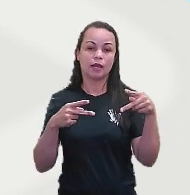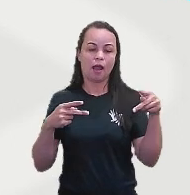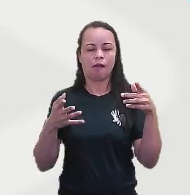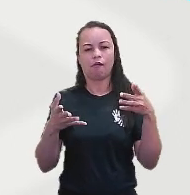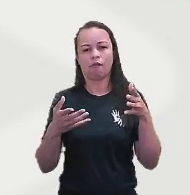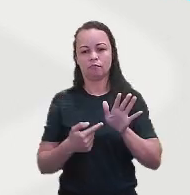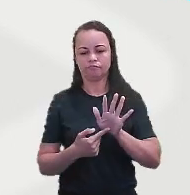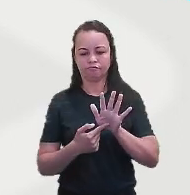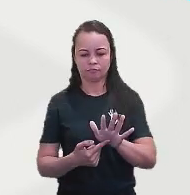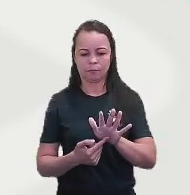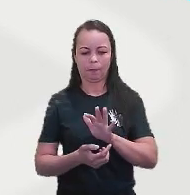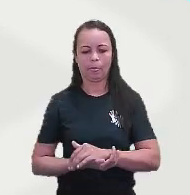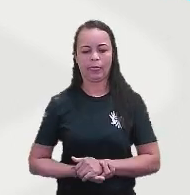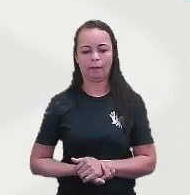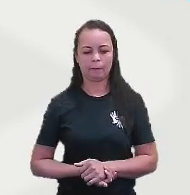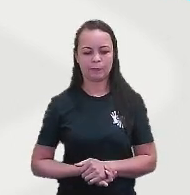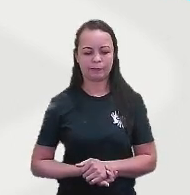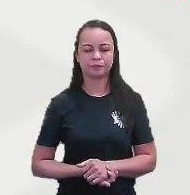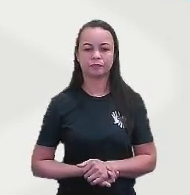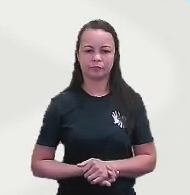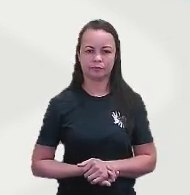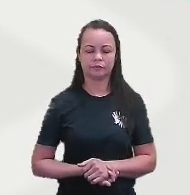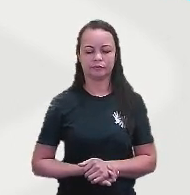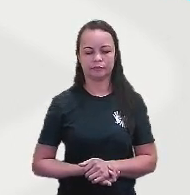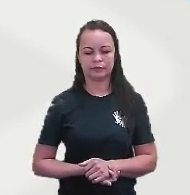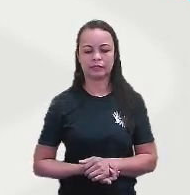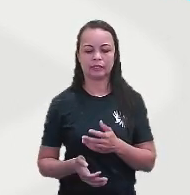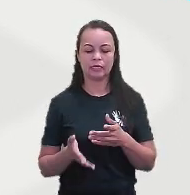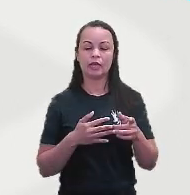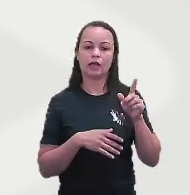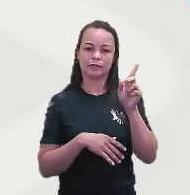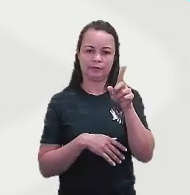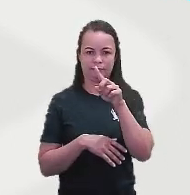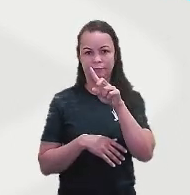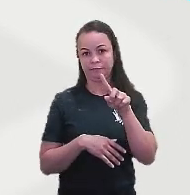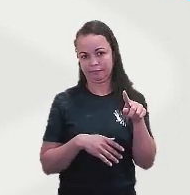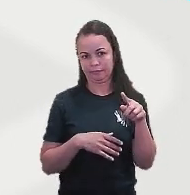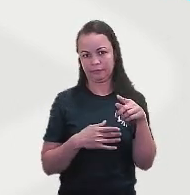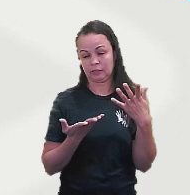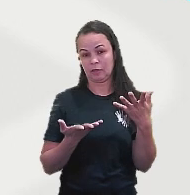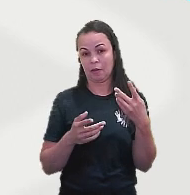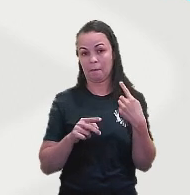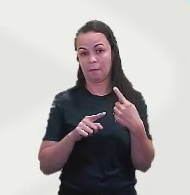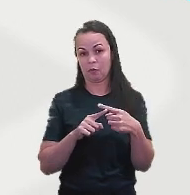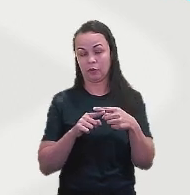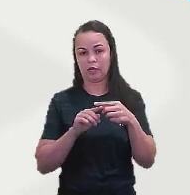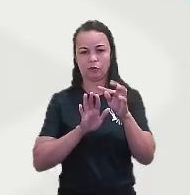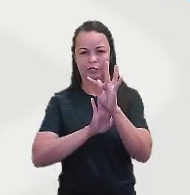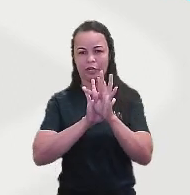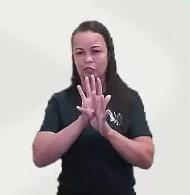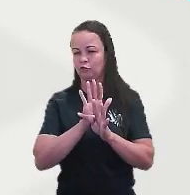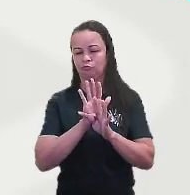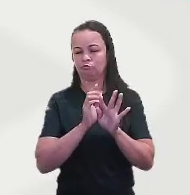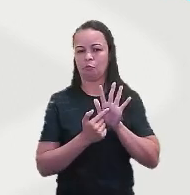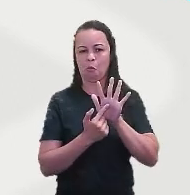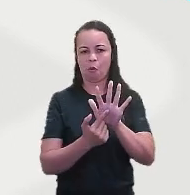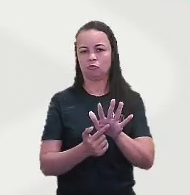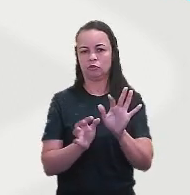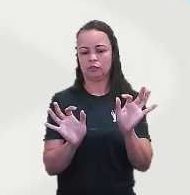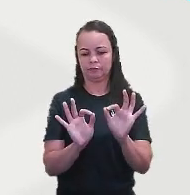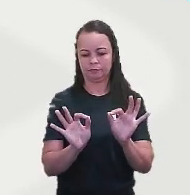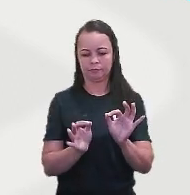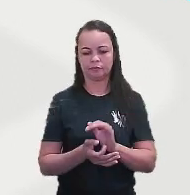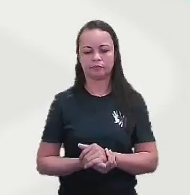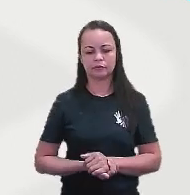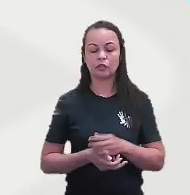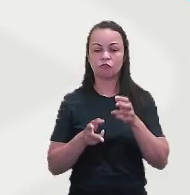No caso, a gente vai responder começando de assinale a alternativa, tá? Porque não trouxe texto para essa questão, não. Então,